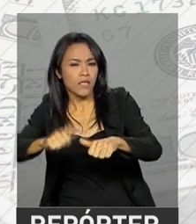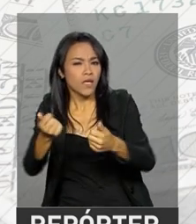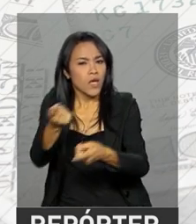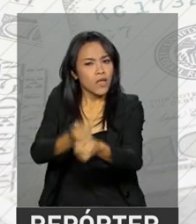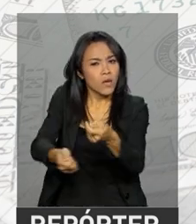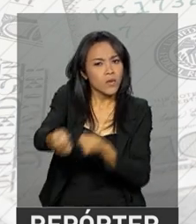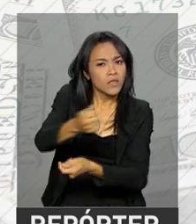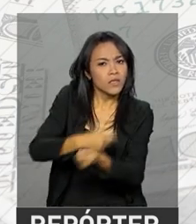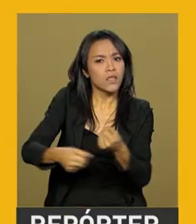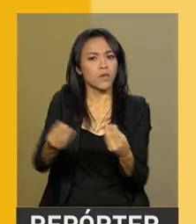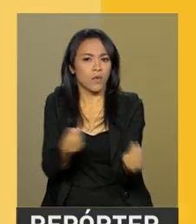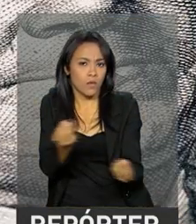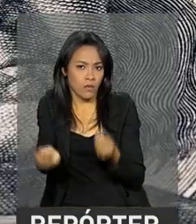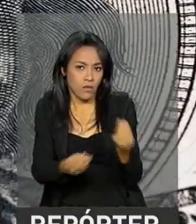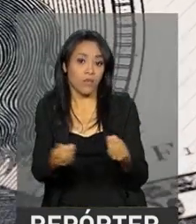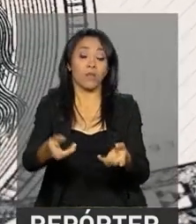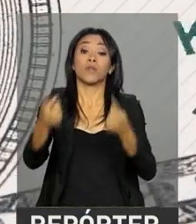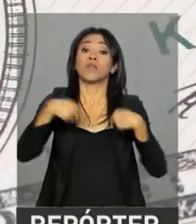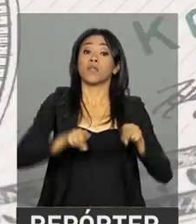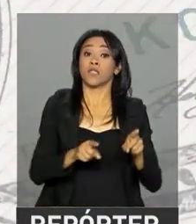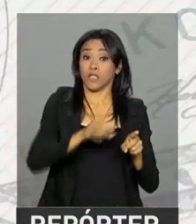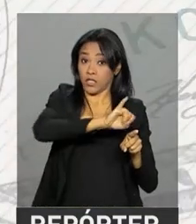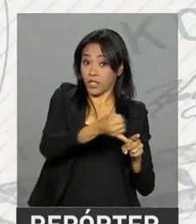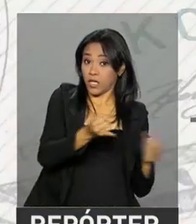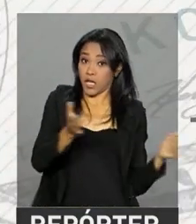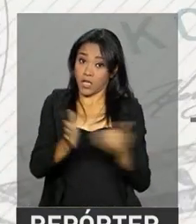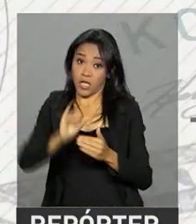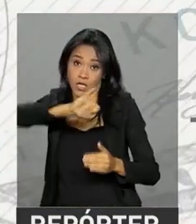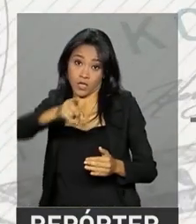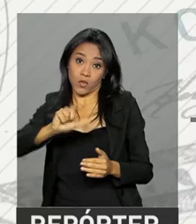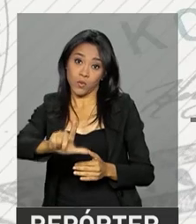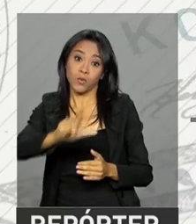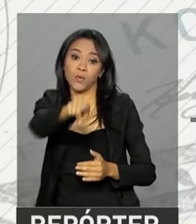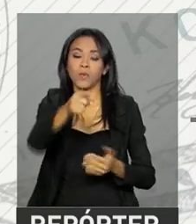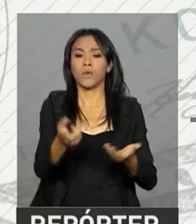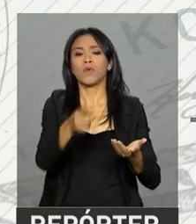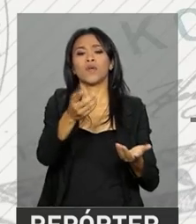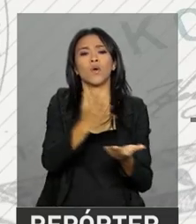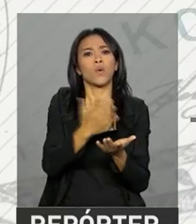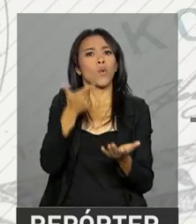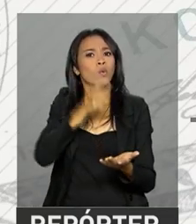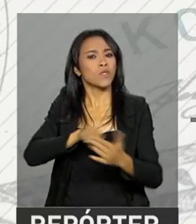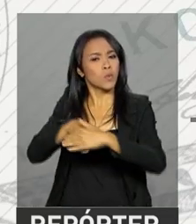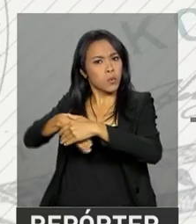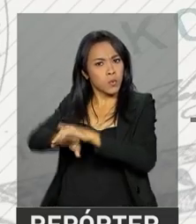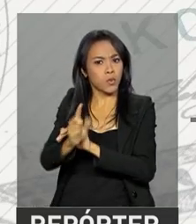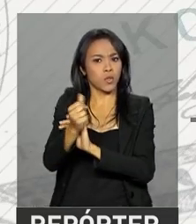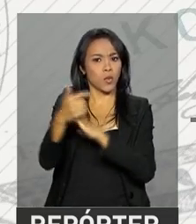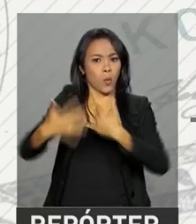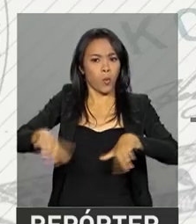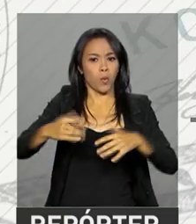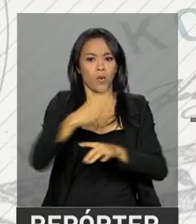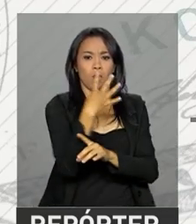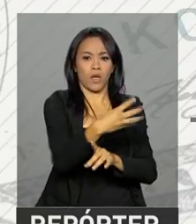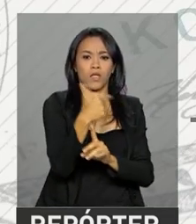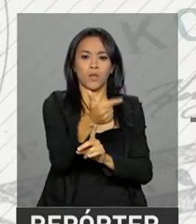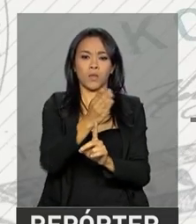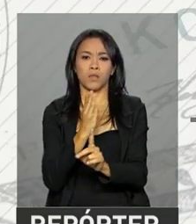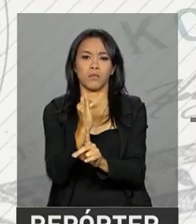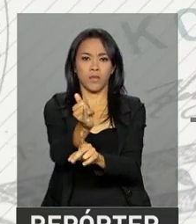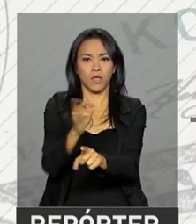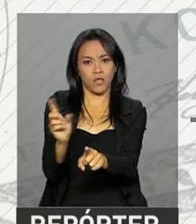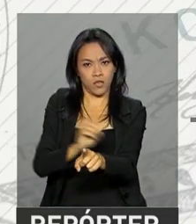negociado por dia útil de Janeiro a julho deste ano a balança comercial acumula superavit de 42,5 Bilhões de